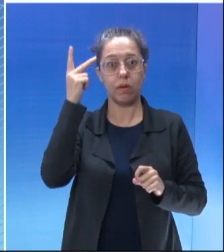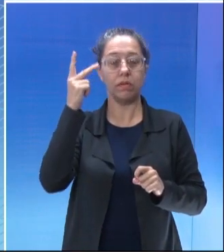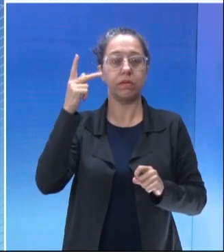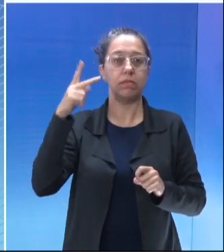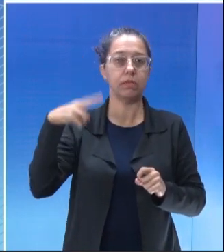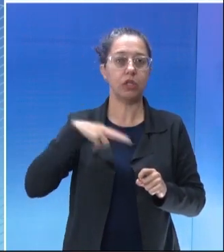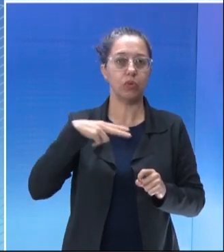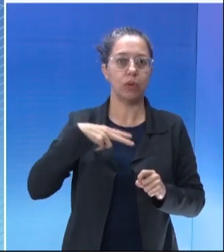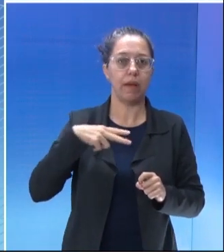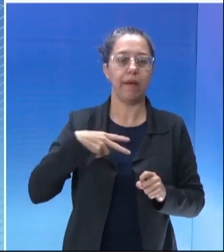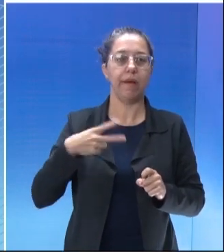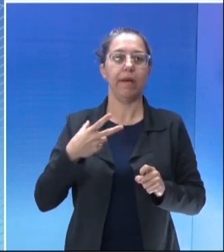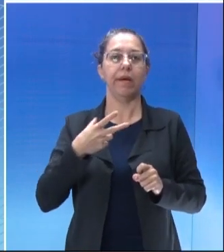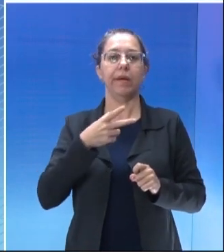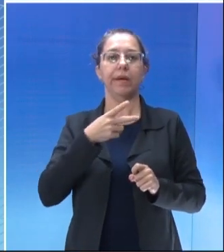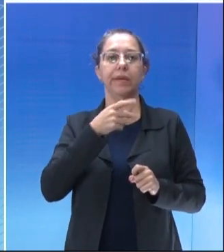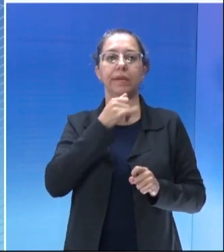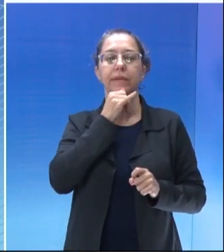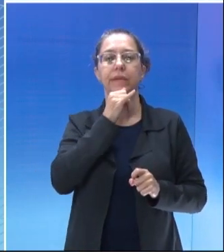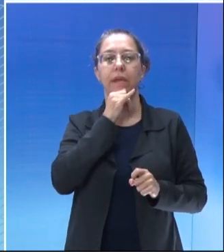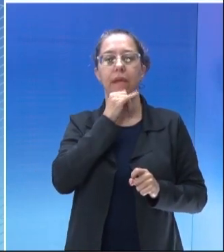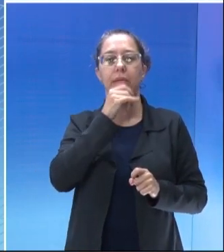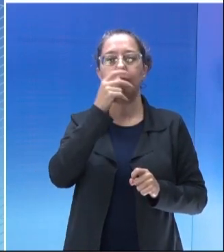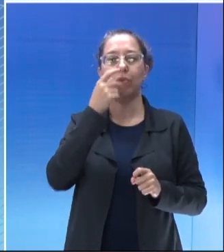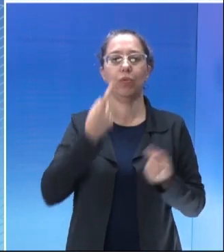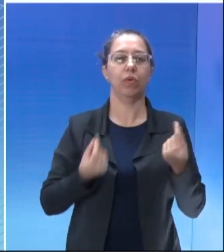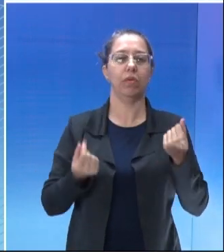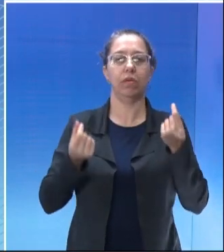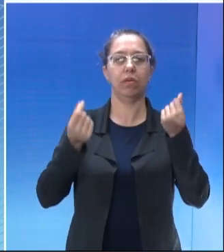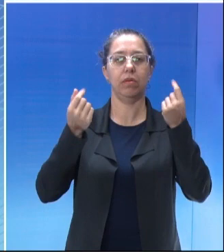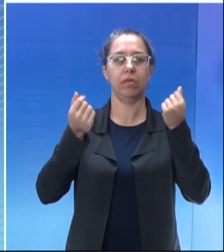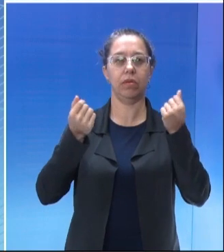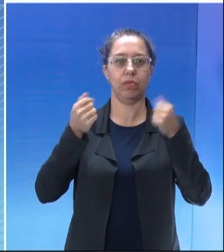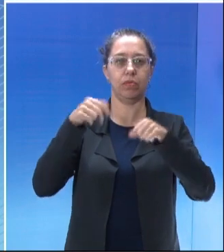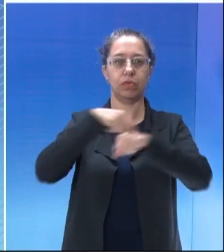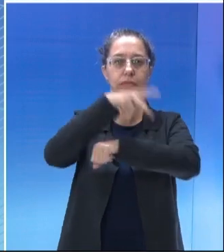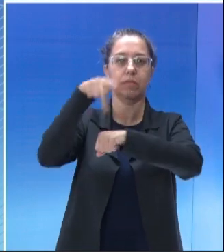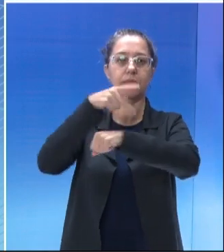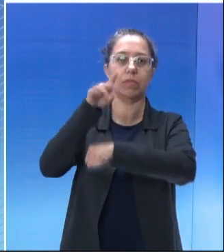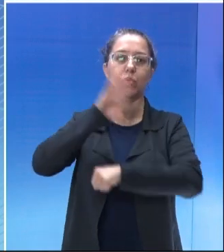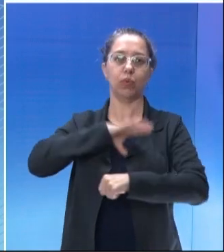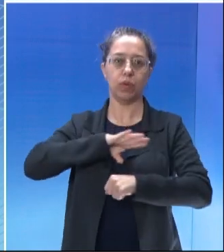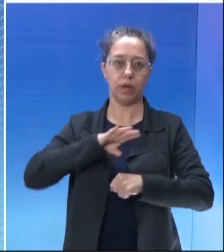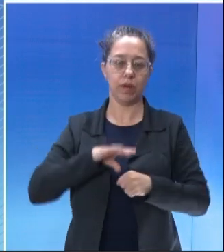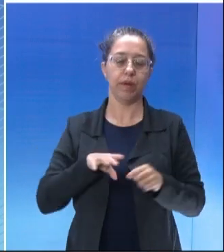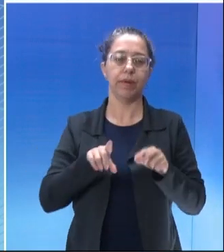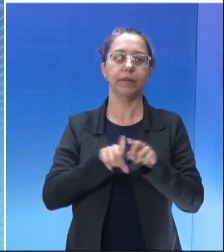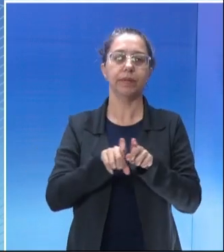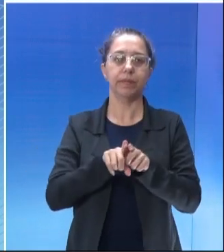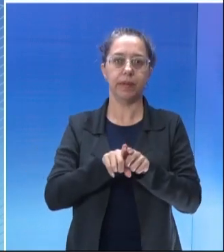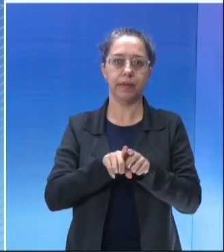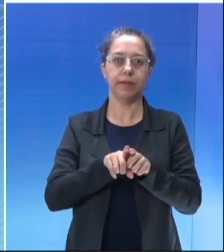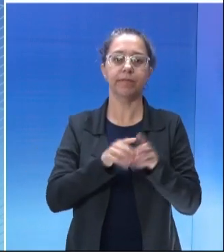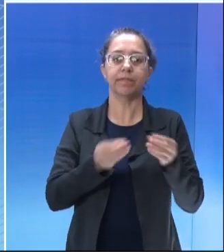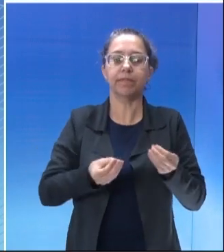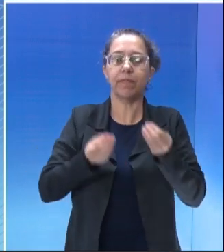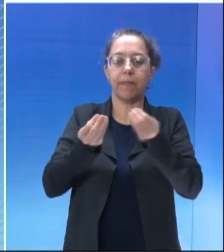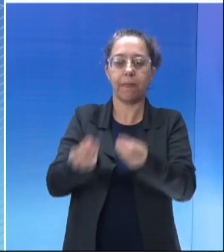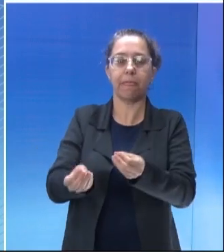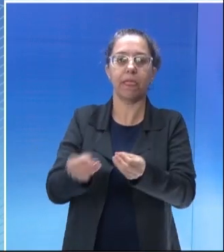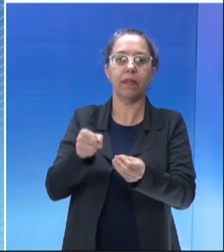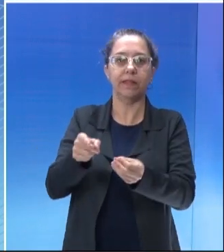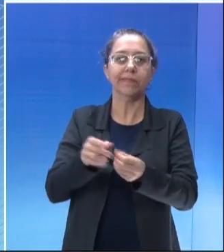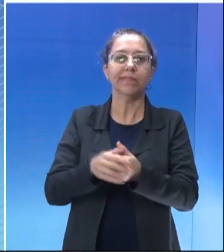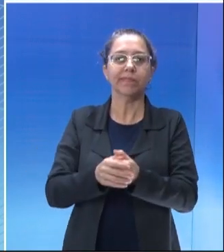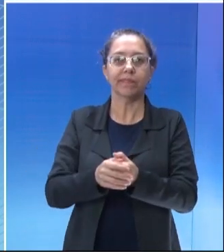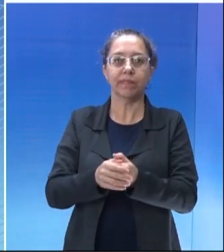particulares, normalmente burgueses de Portugal. Os sesmeiros, as pessoas que recebiam essas porções de terra, eles tinham